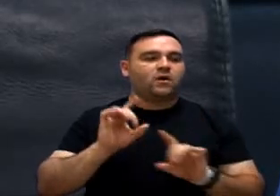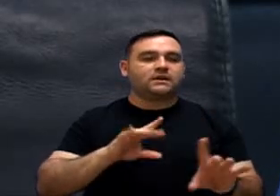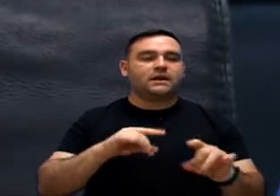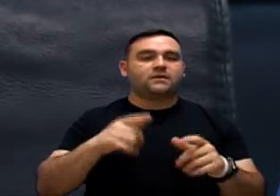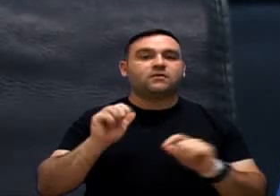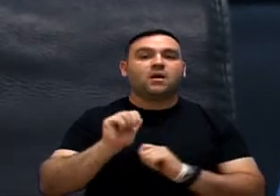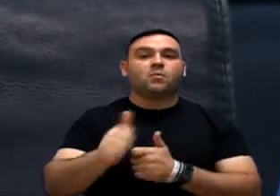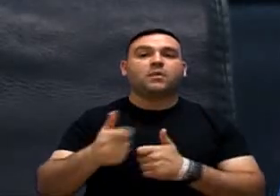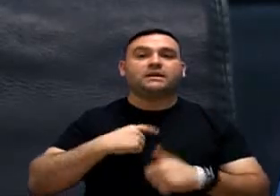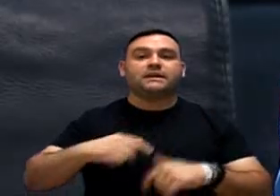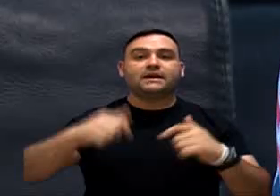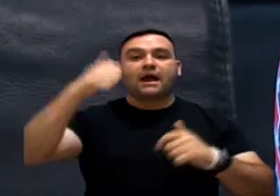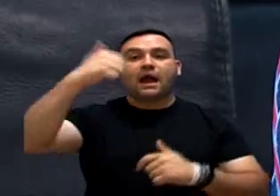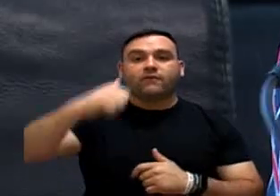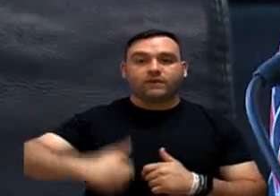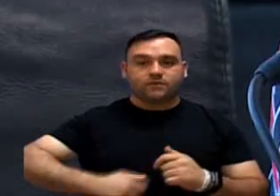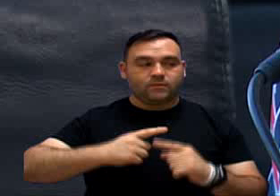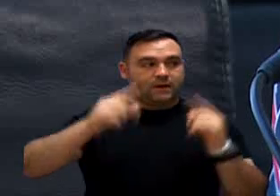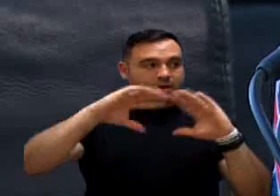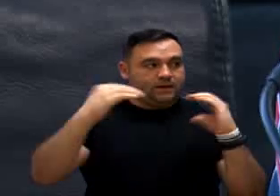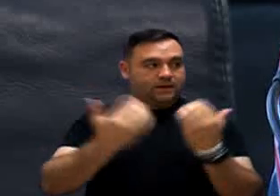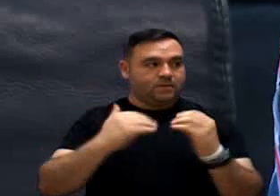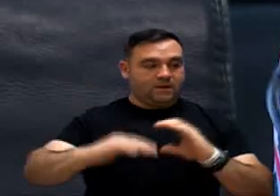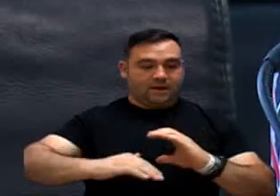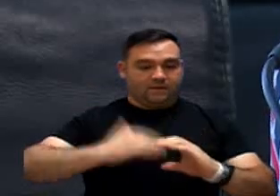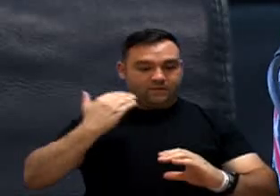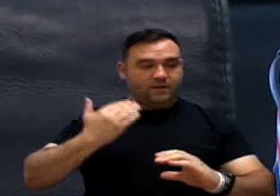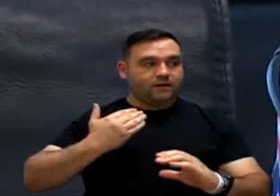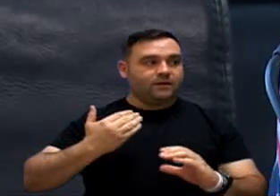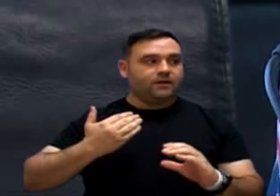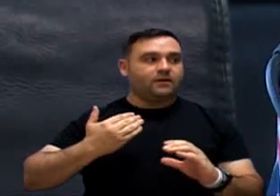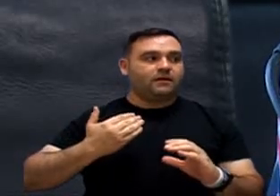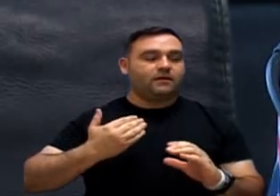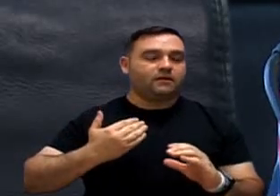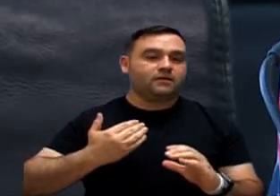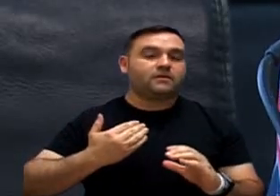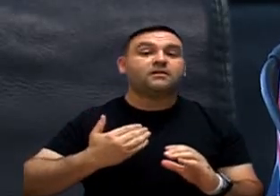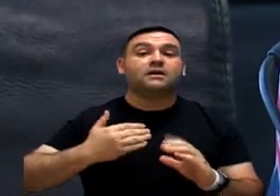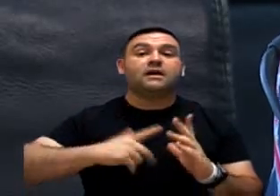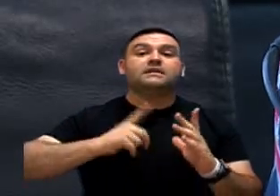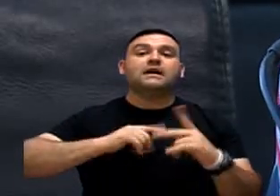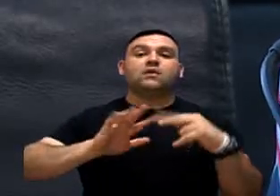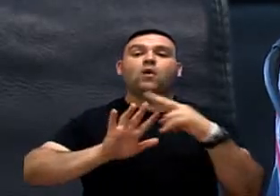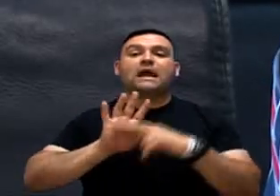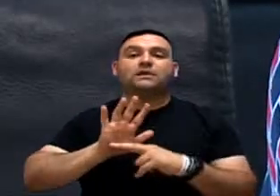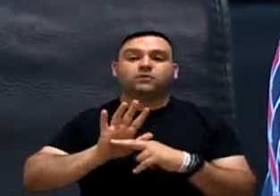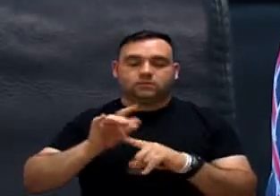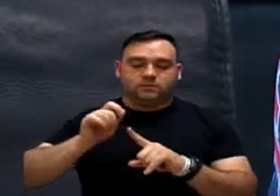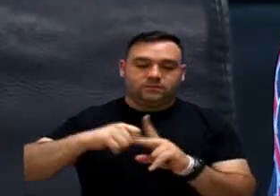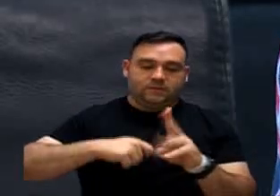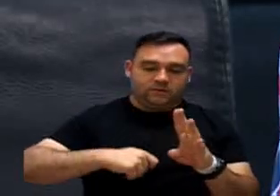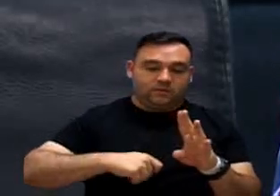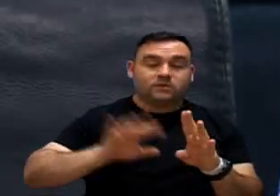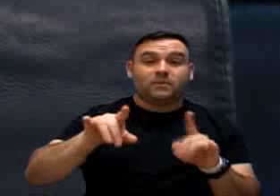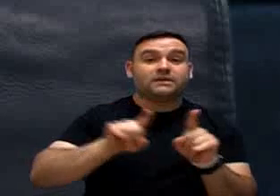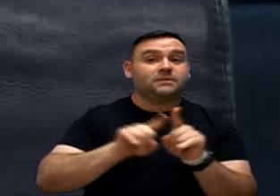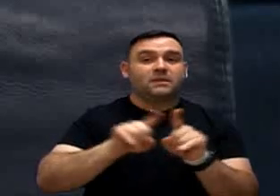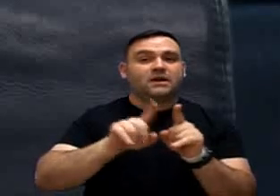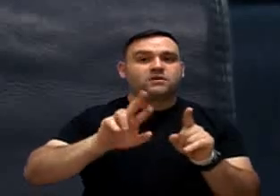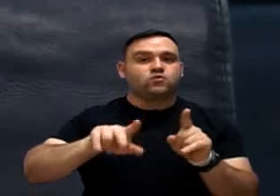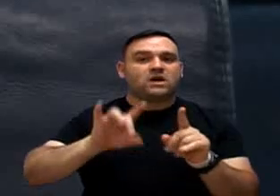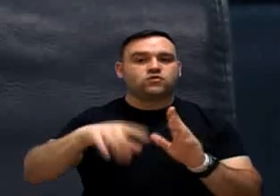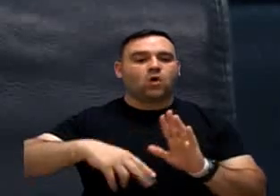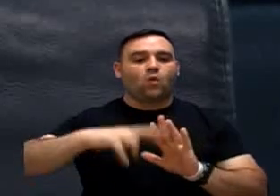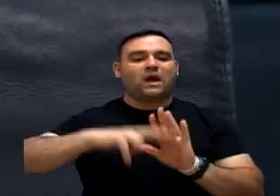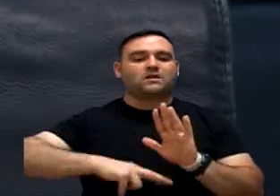acompanhando a avaliação deverá enviar para a Câmara Municipal o relatório quadrimestral. Mas que não só seja